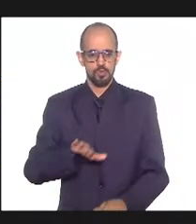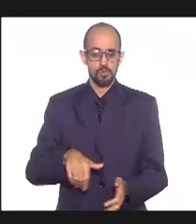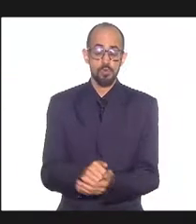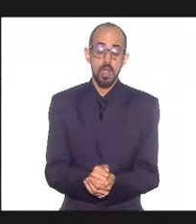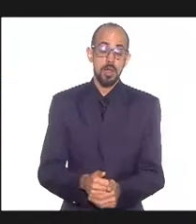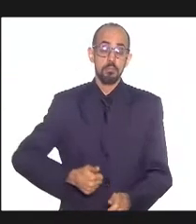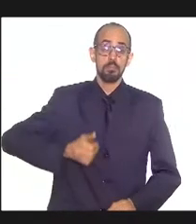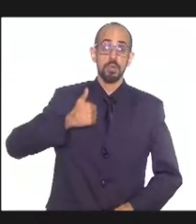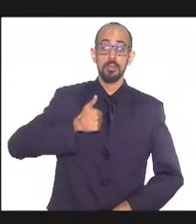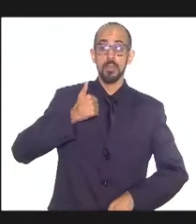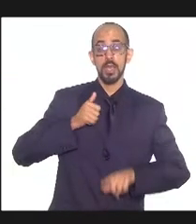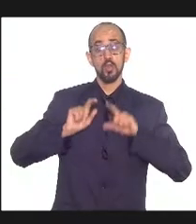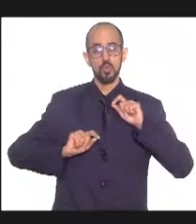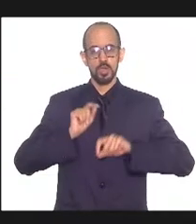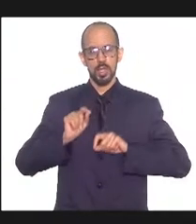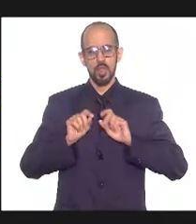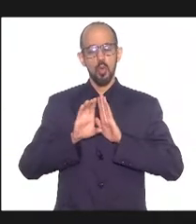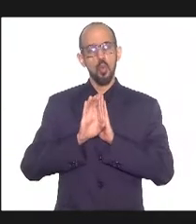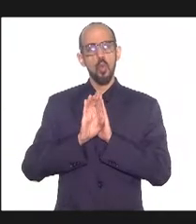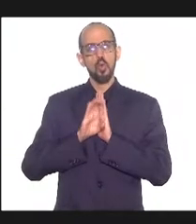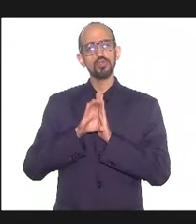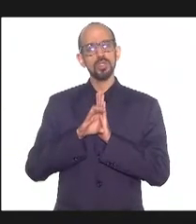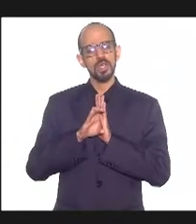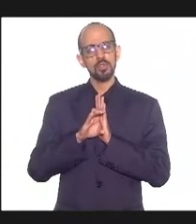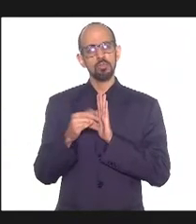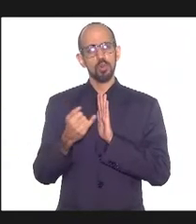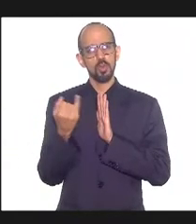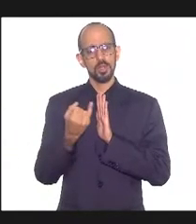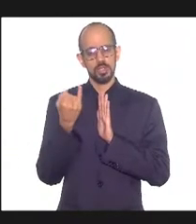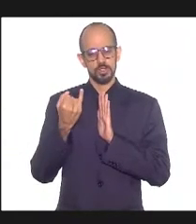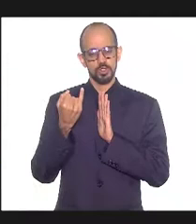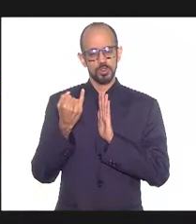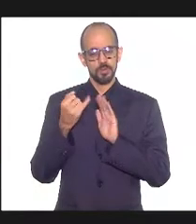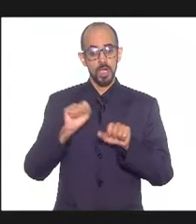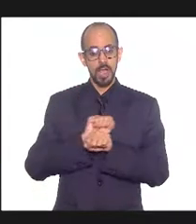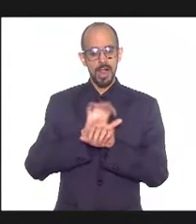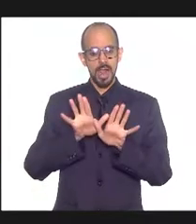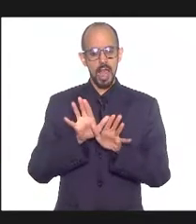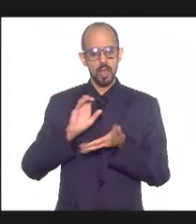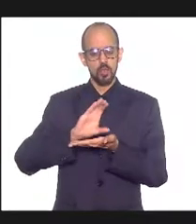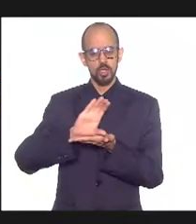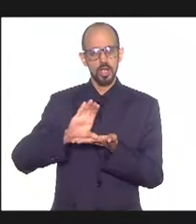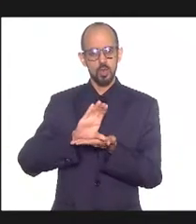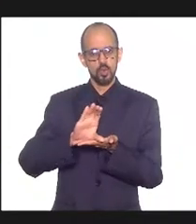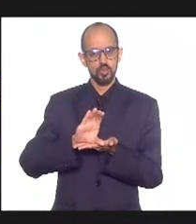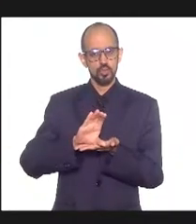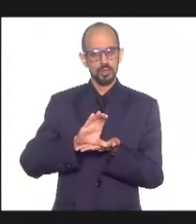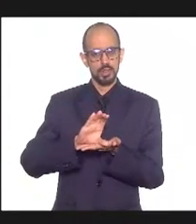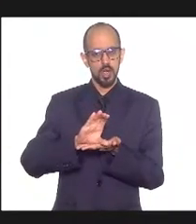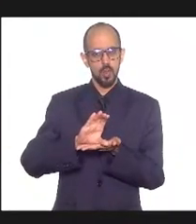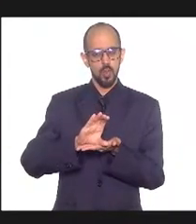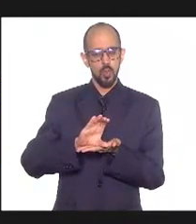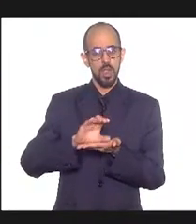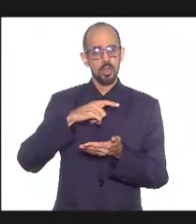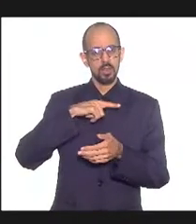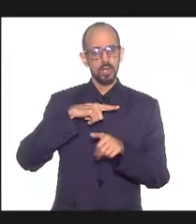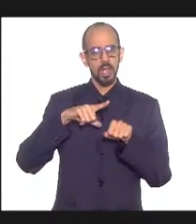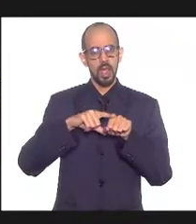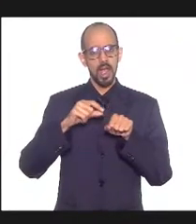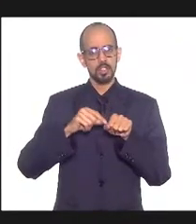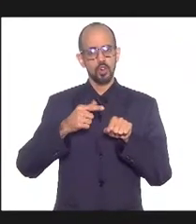Primeira questão conceitual para nós termos. Claramente, o artigo 25 da Constituição Federal,